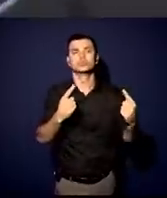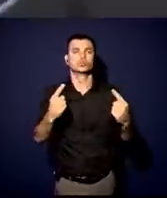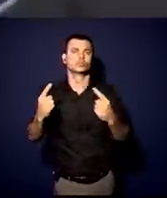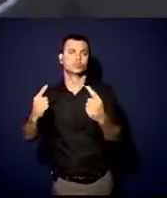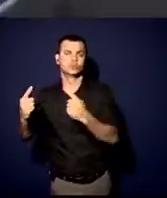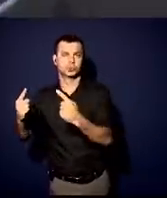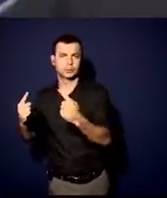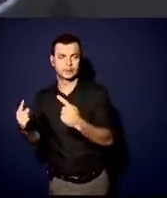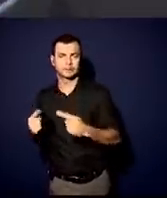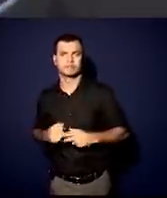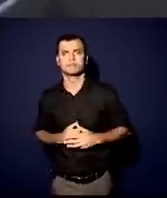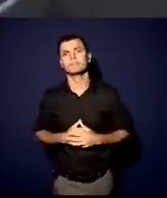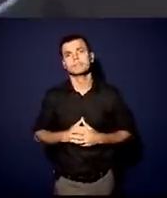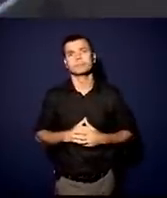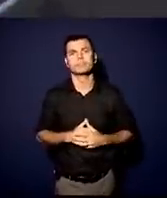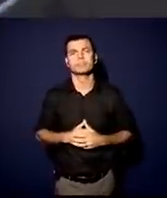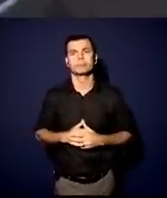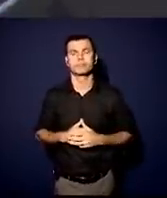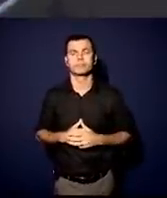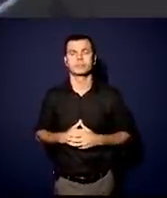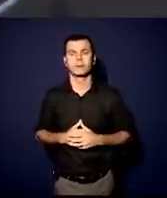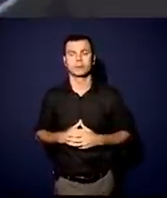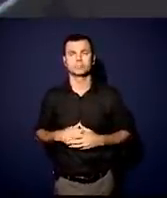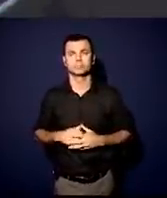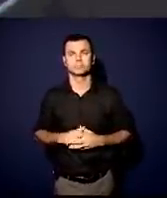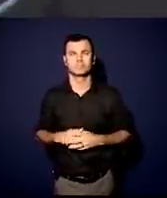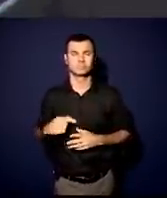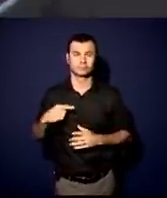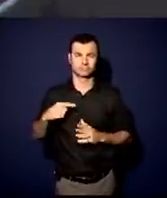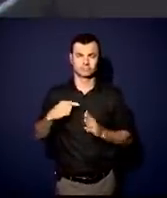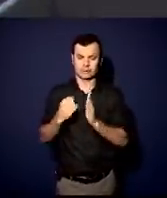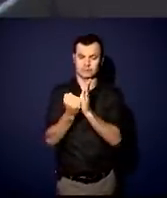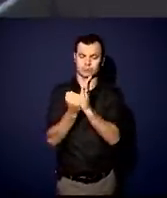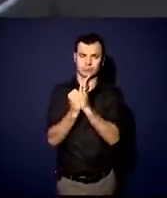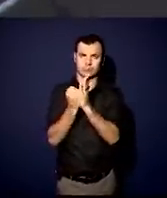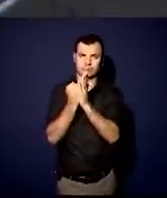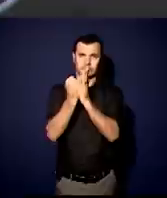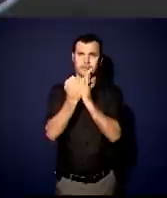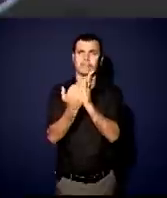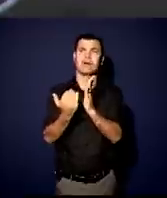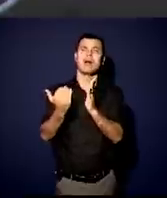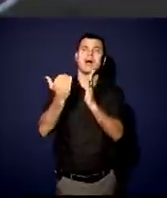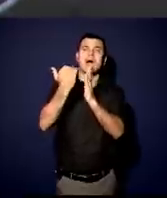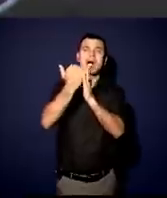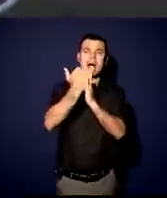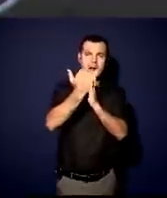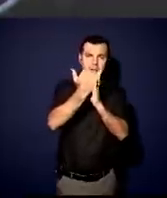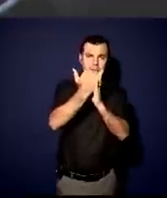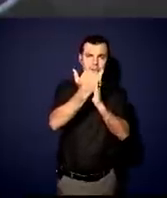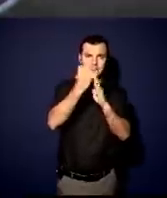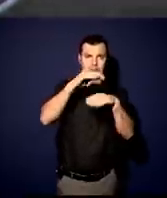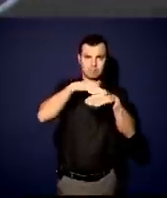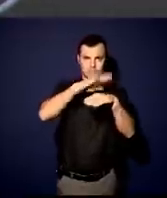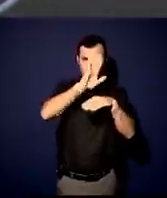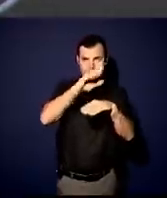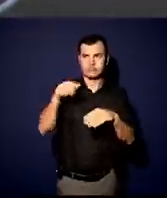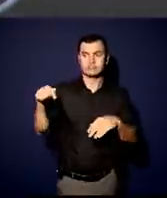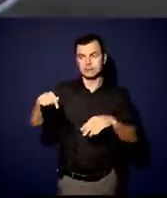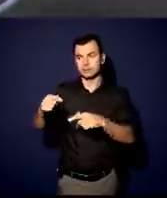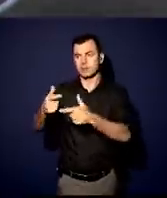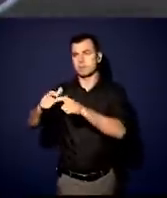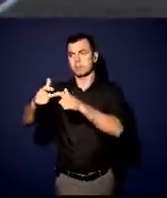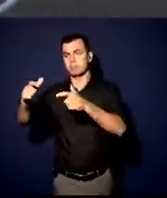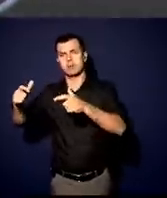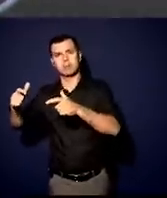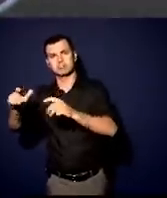Existe algum né que a gente chama de traidor de inflação mais alta permanentemente maior crescimento não existe na